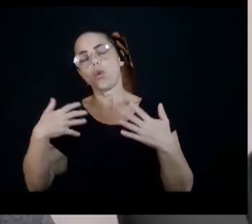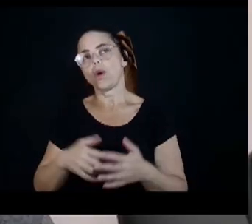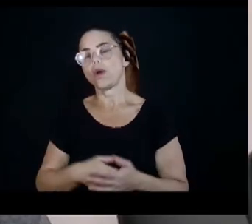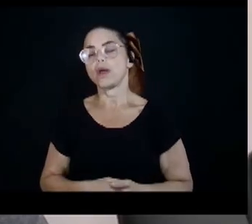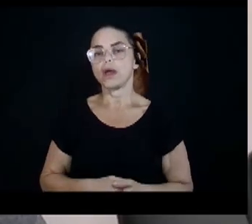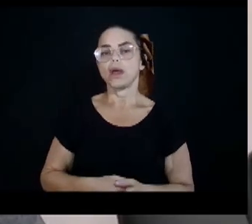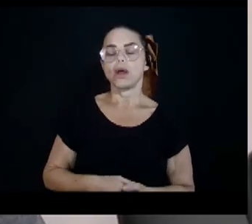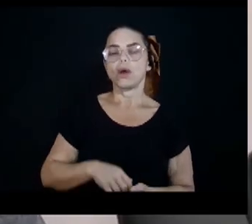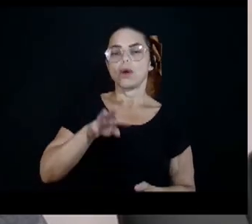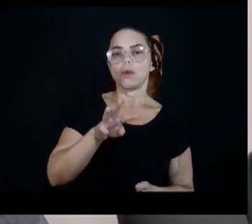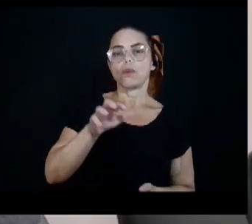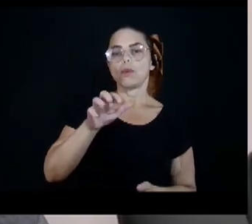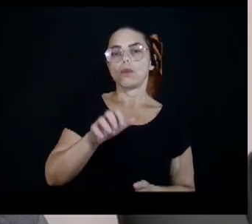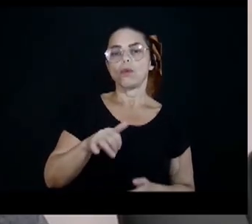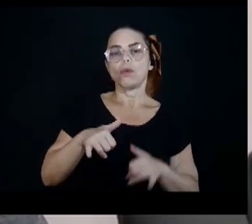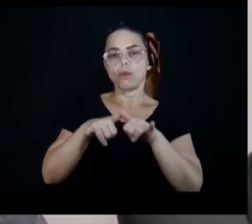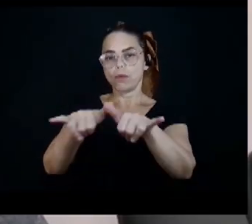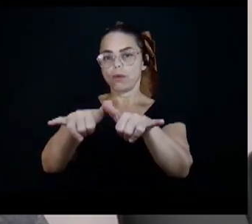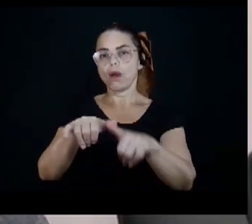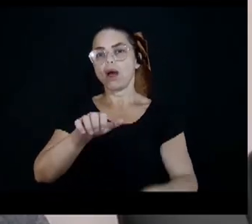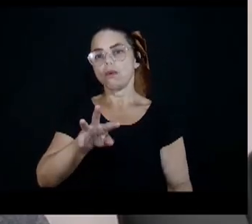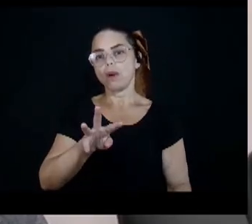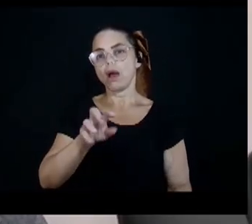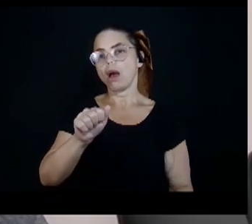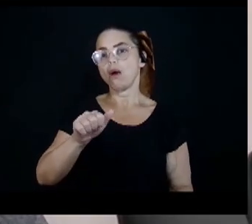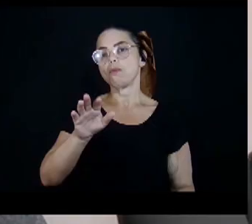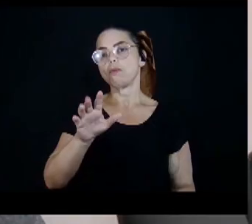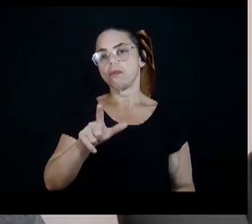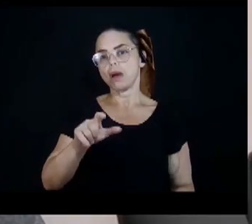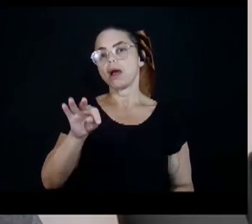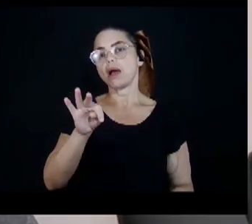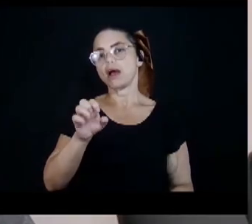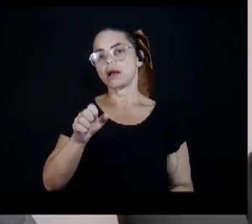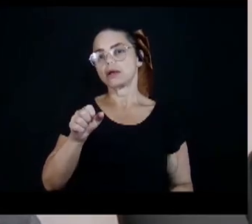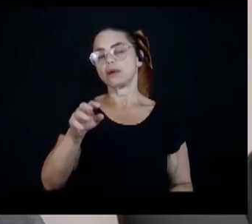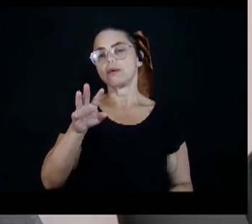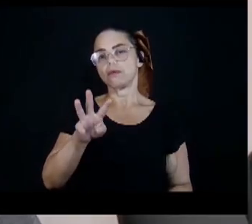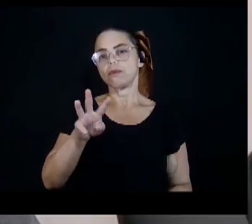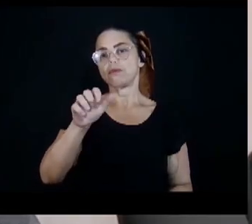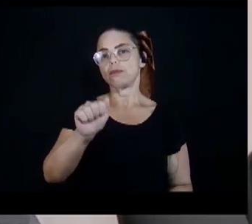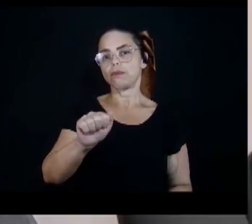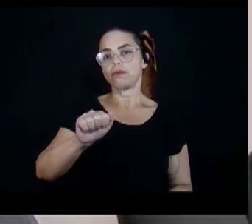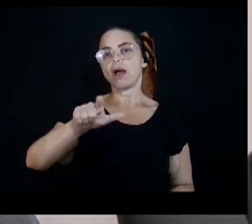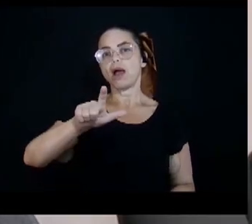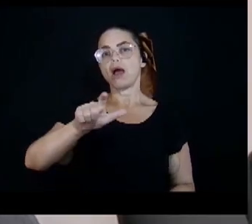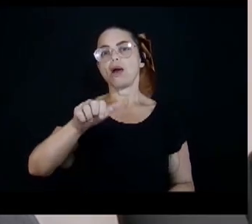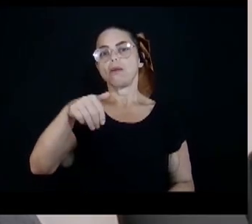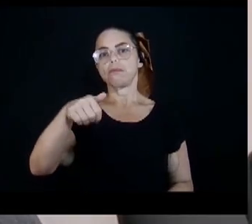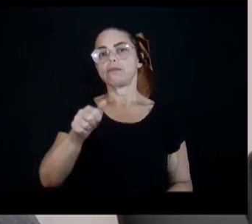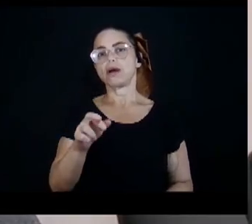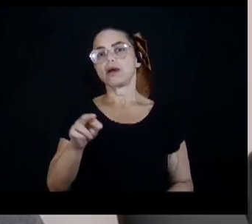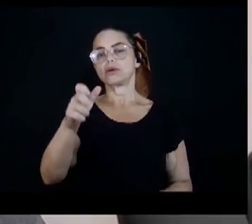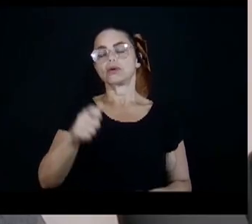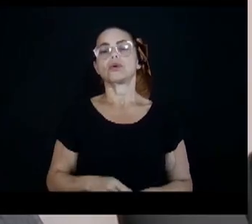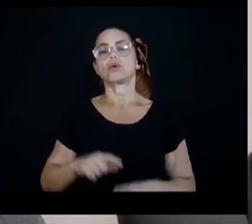passado, soltou uma pesquisa dizendo que o consumo de refrigerante, bebida alcoólica, ele cai de